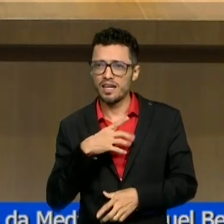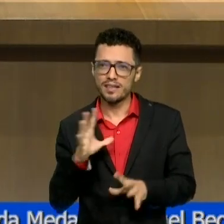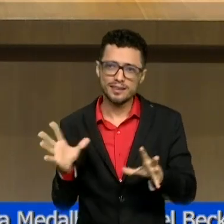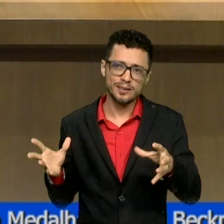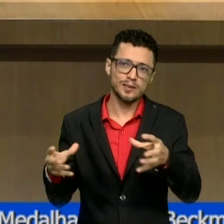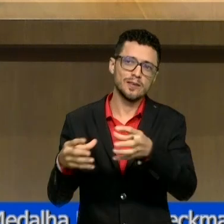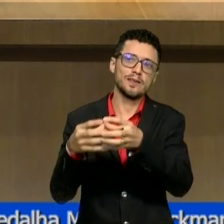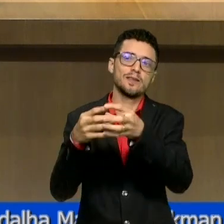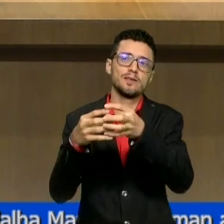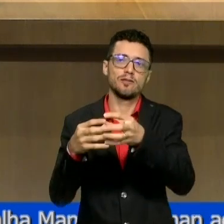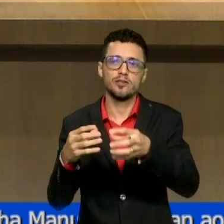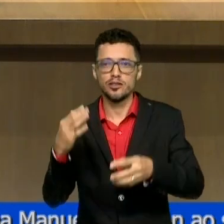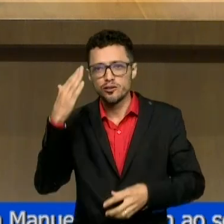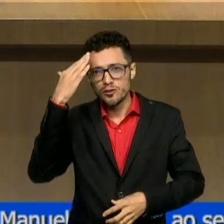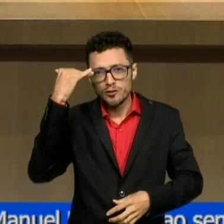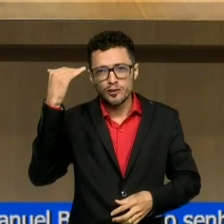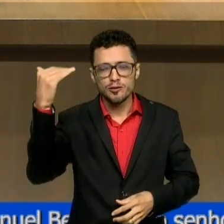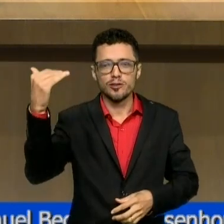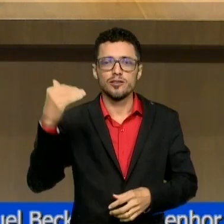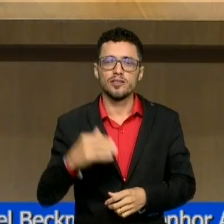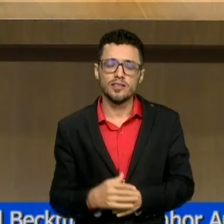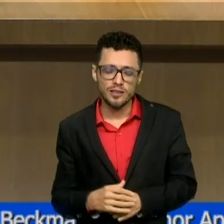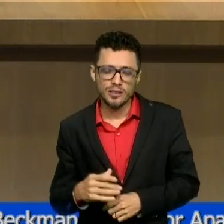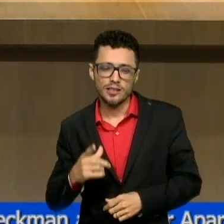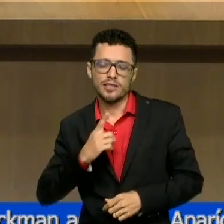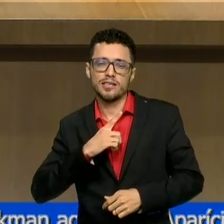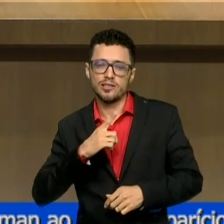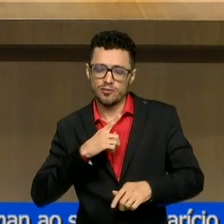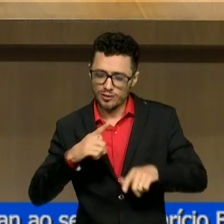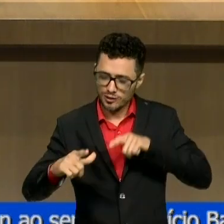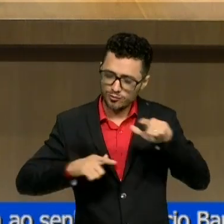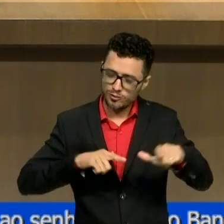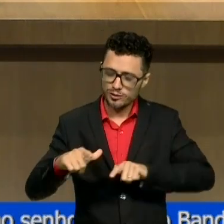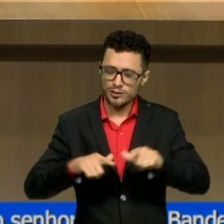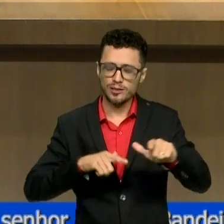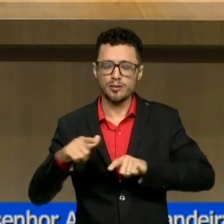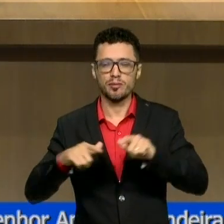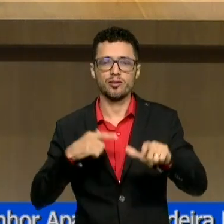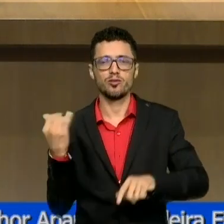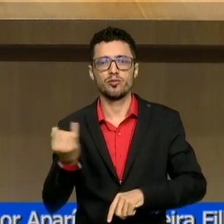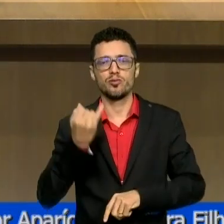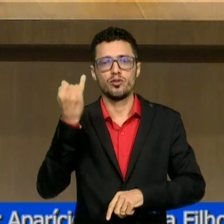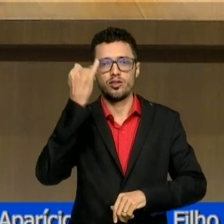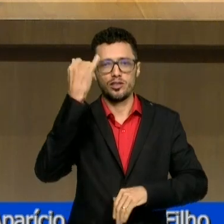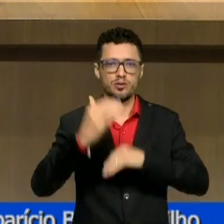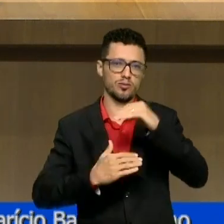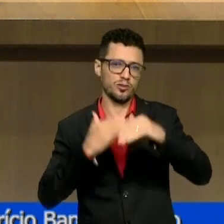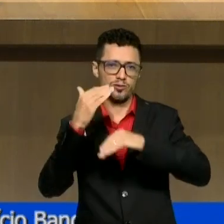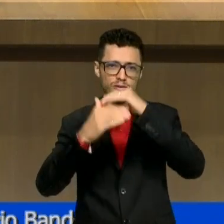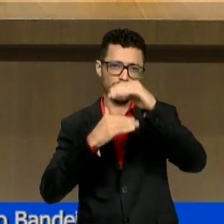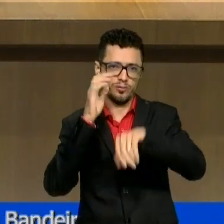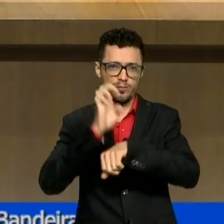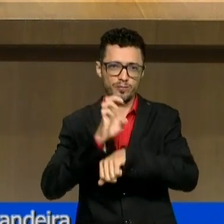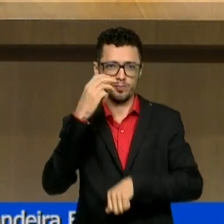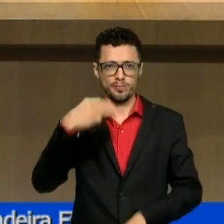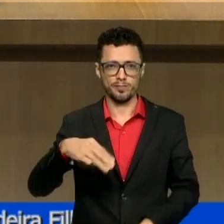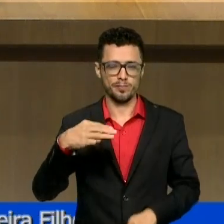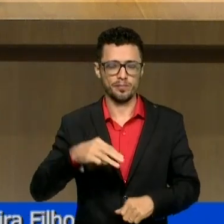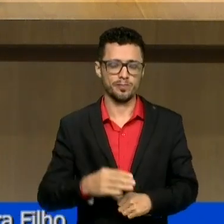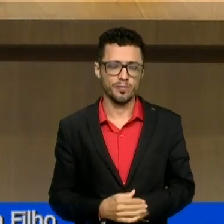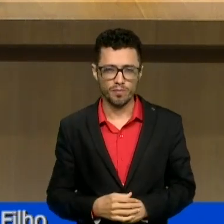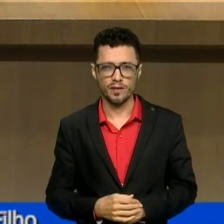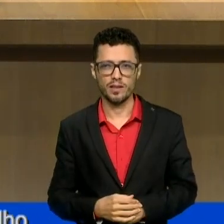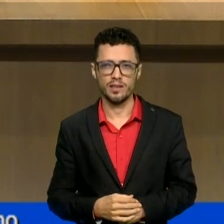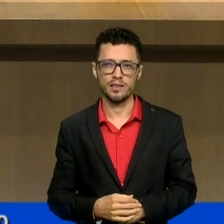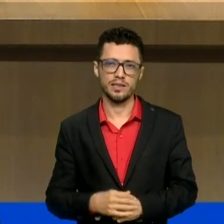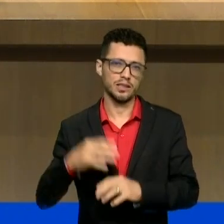personalidades que contribuíram de maneira significativa para o progresso do Estado do Maranhão. Sua